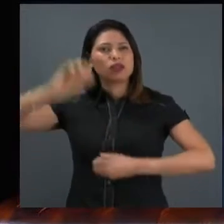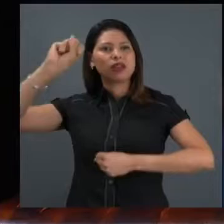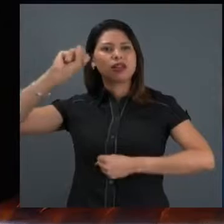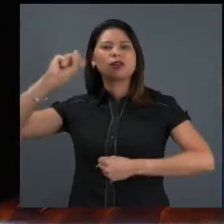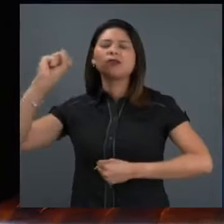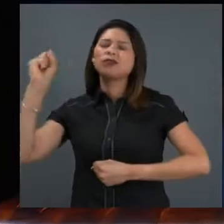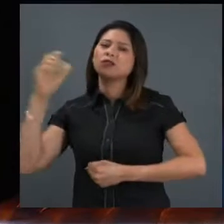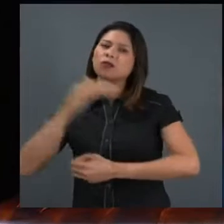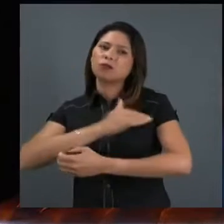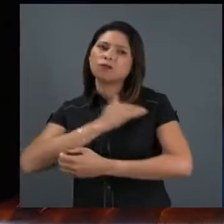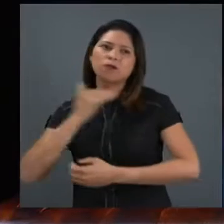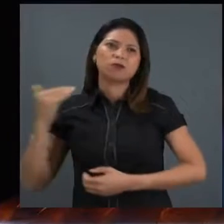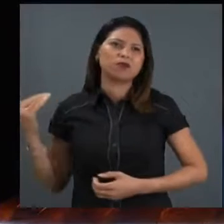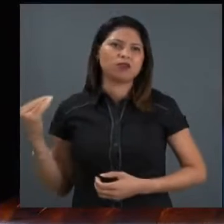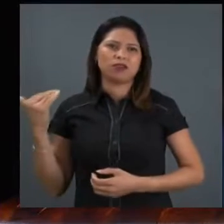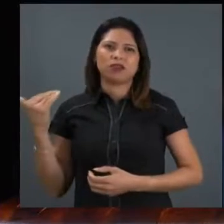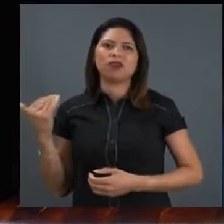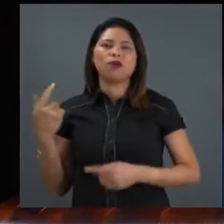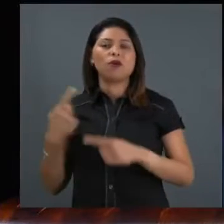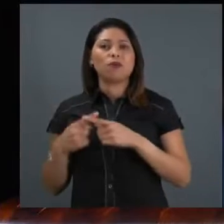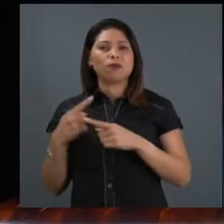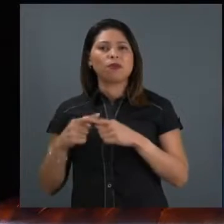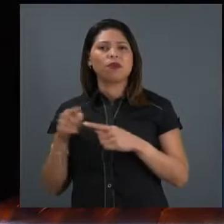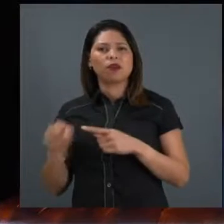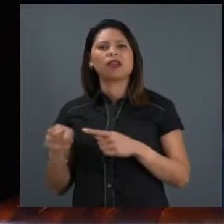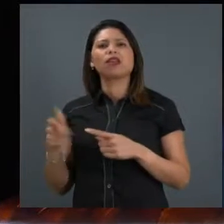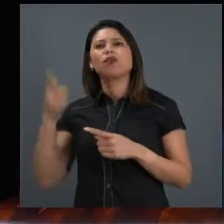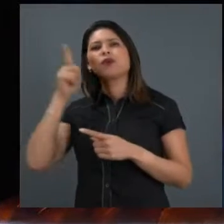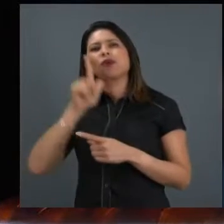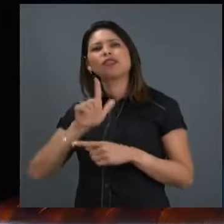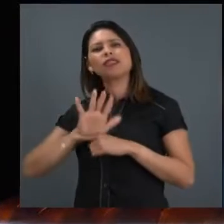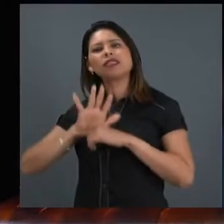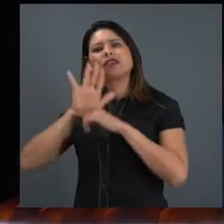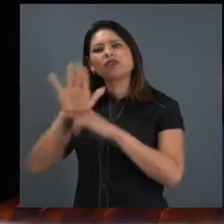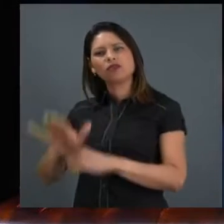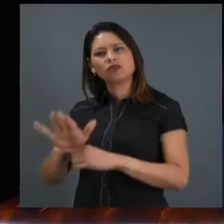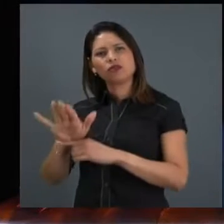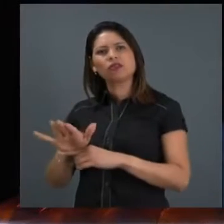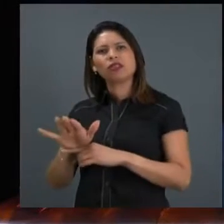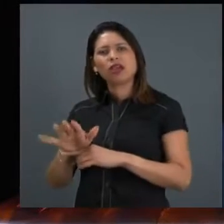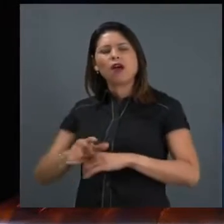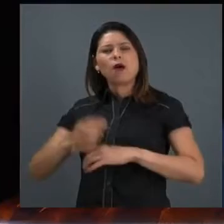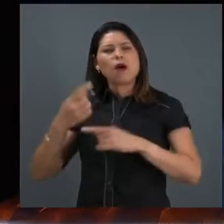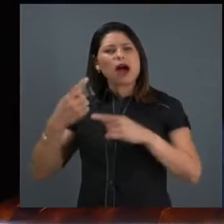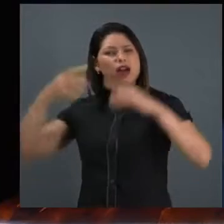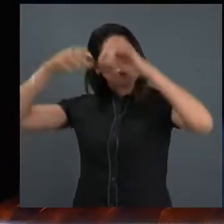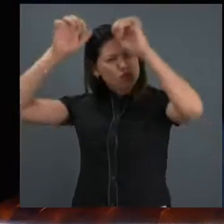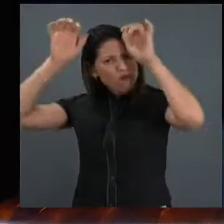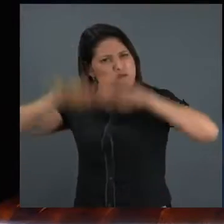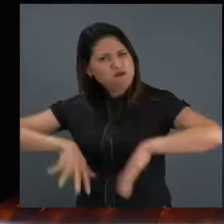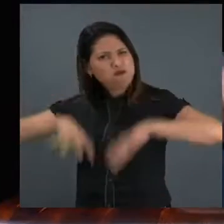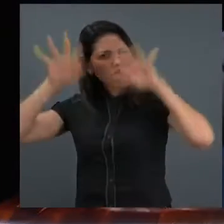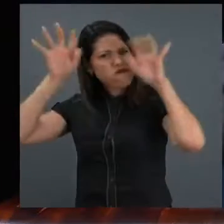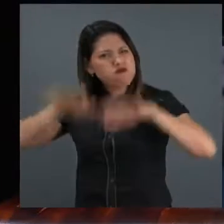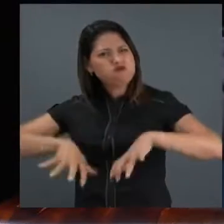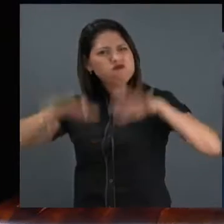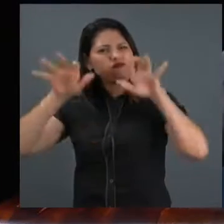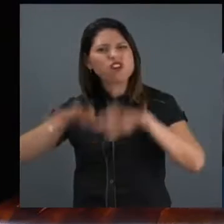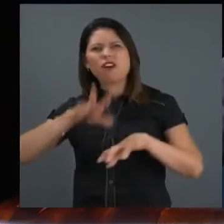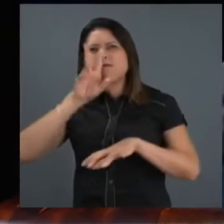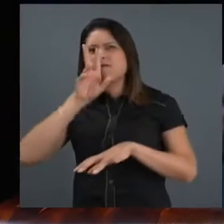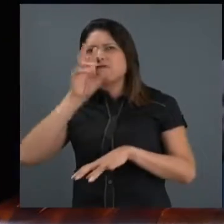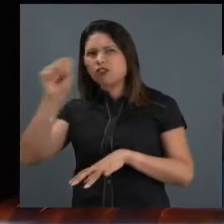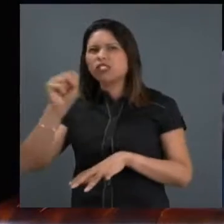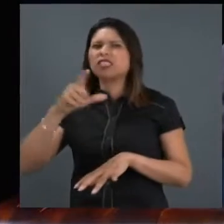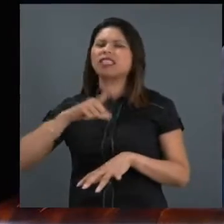a semana passada, o Estado é atingido por fortes chuvas que ocasionaram essas enchentes.